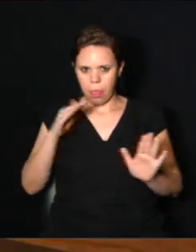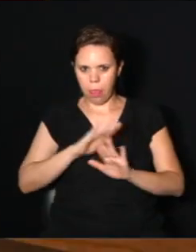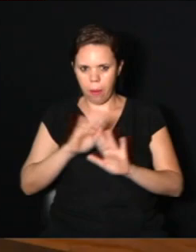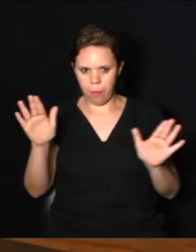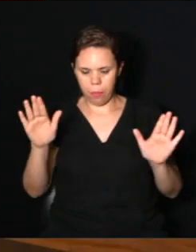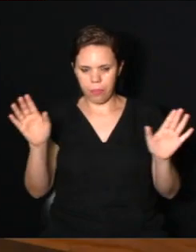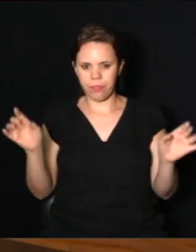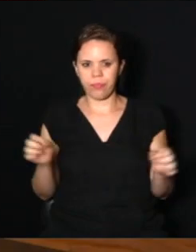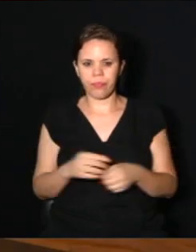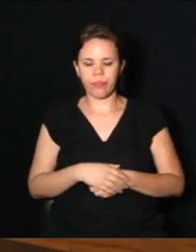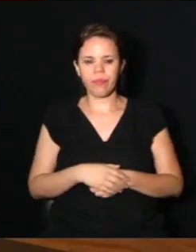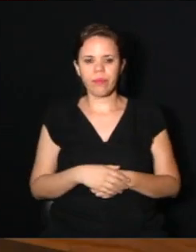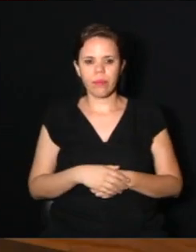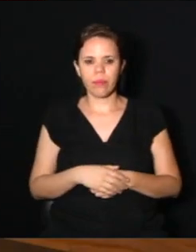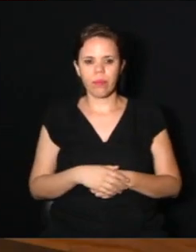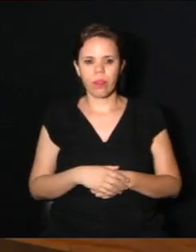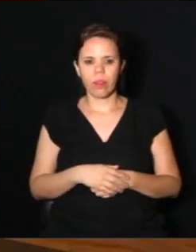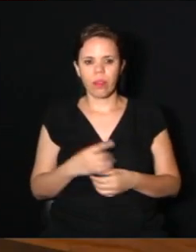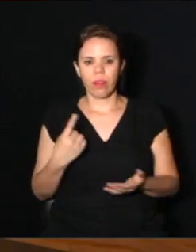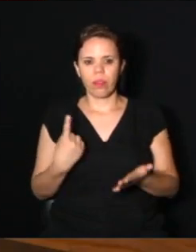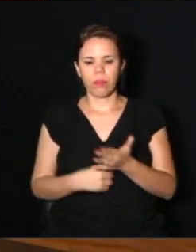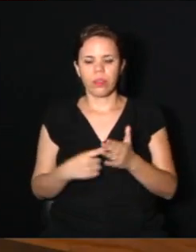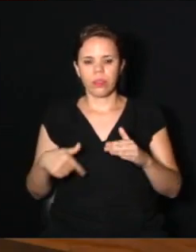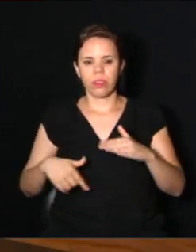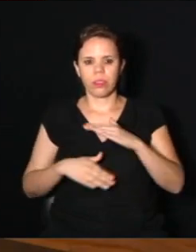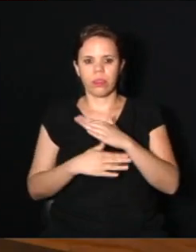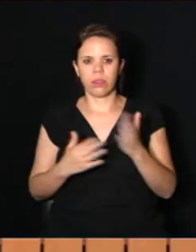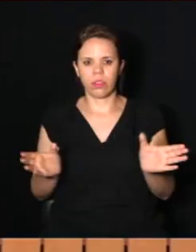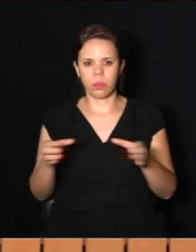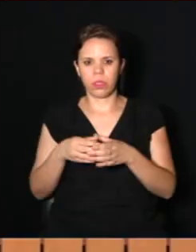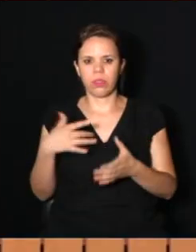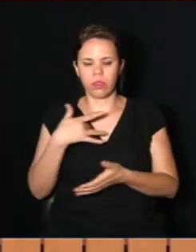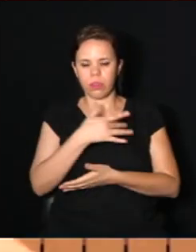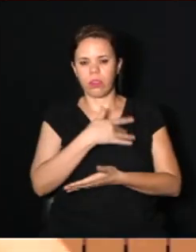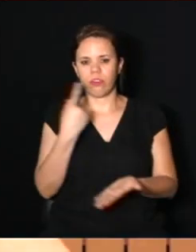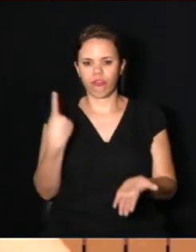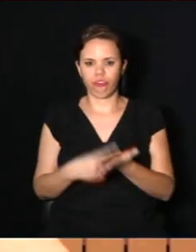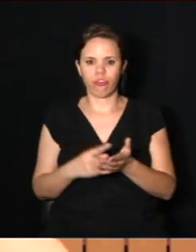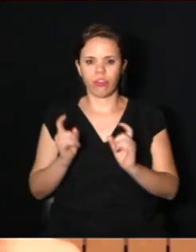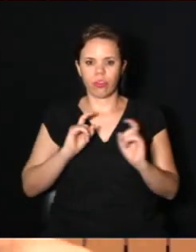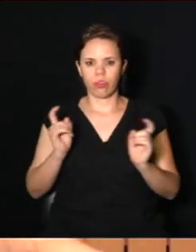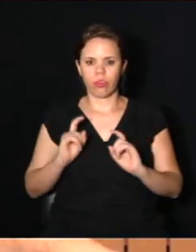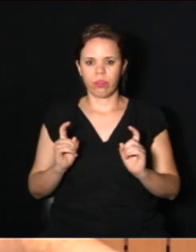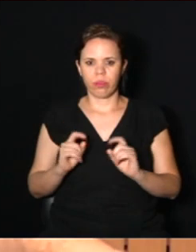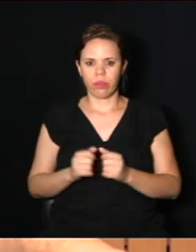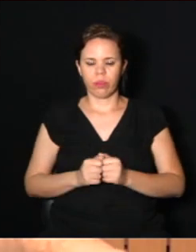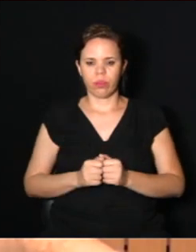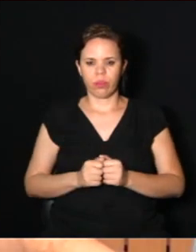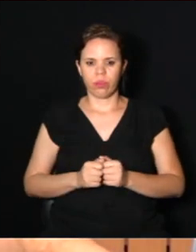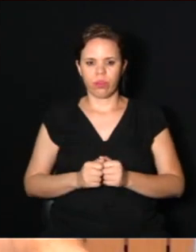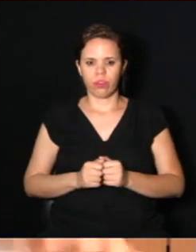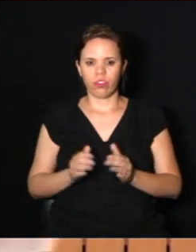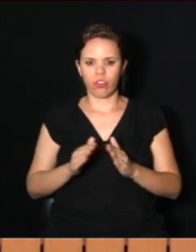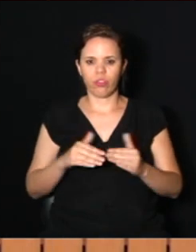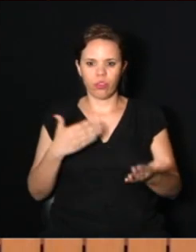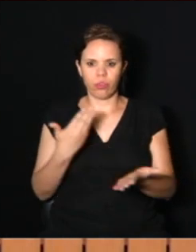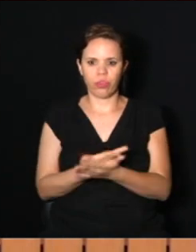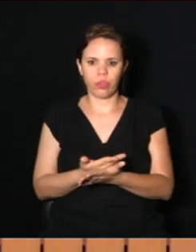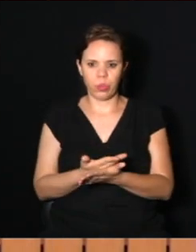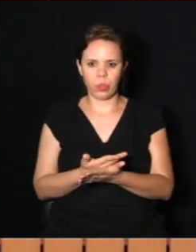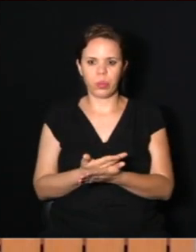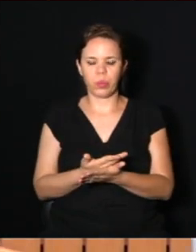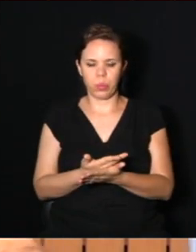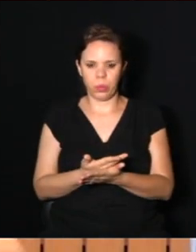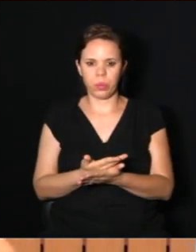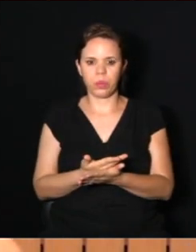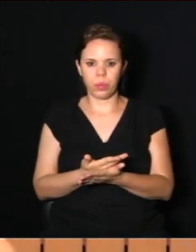isso, eu quero comprometer aqui a Câmara, a Comissão de Saúde, com o agendamento dessa reunião, com a realização desses requerimentos de informação. Agradecer